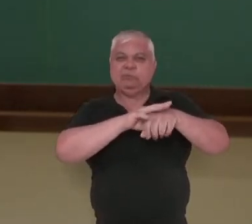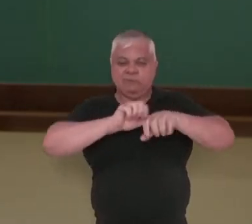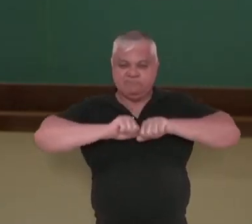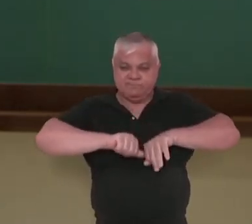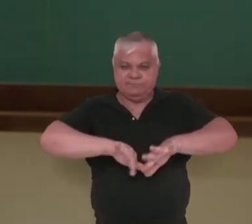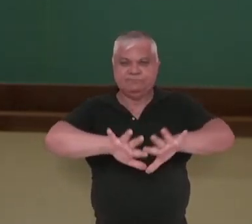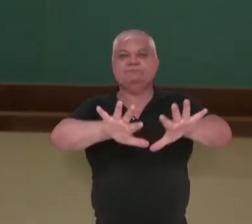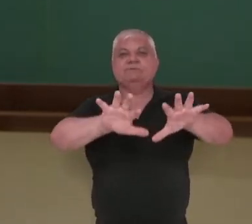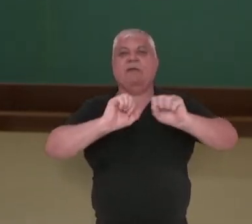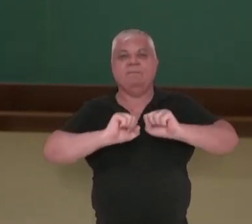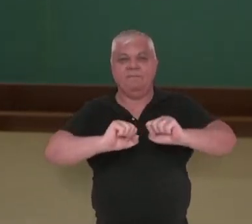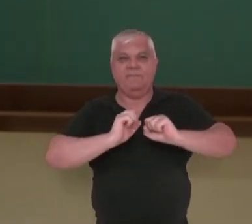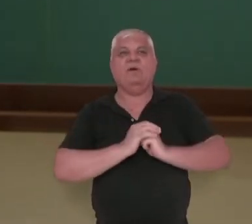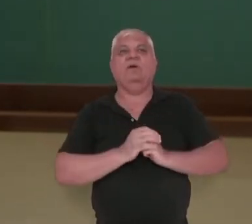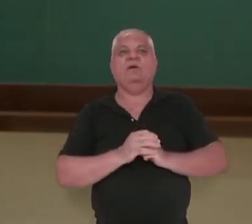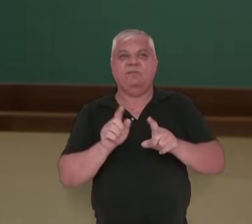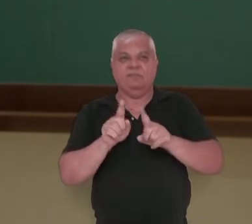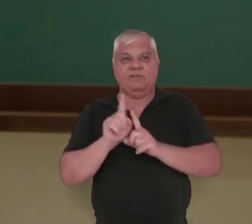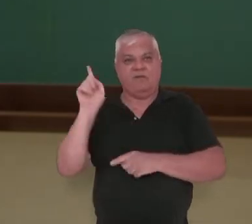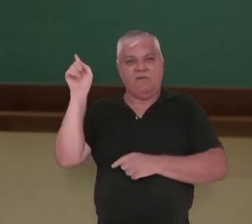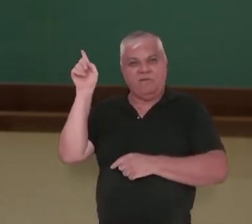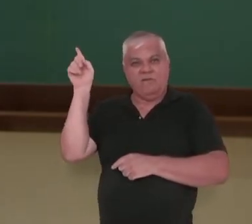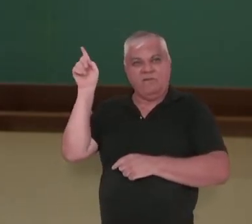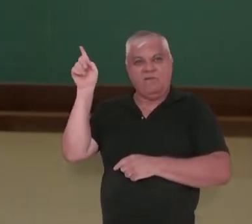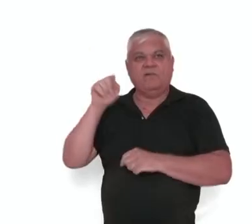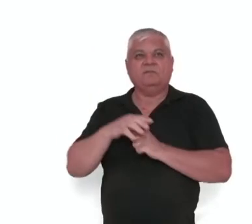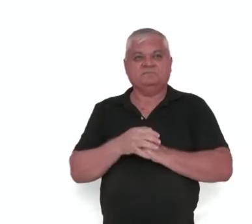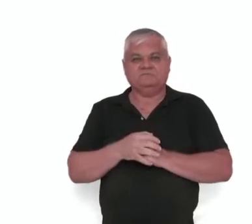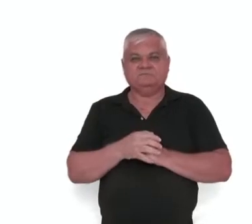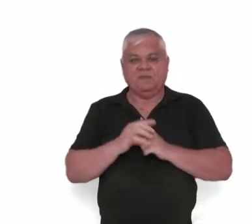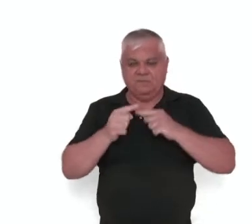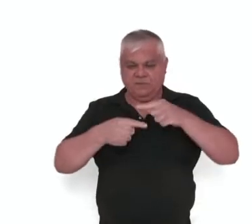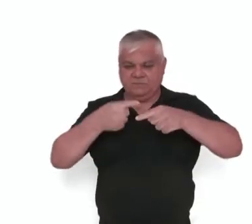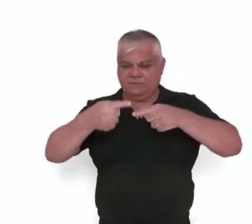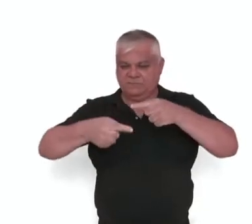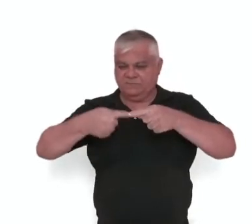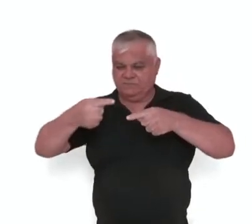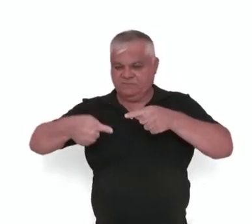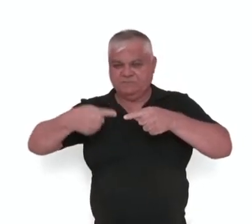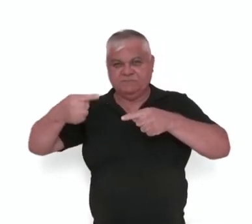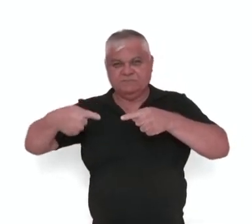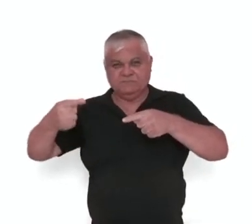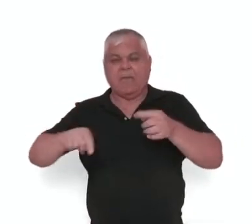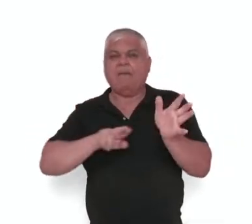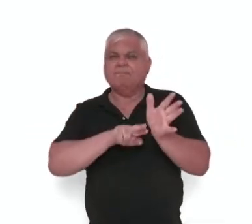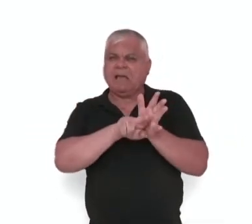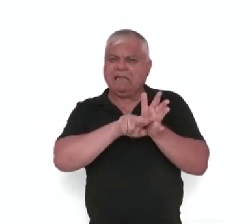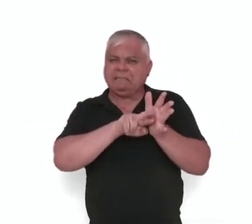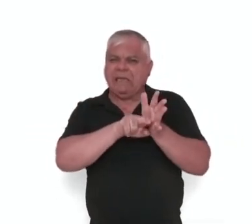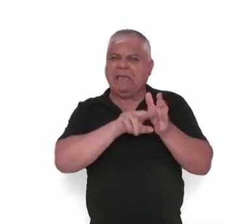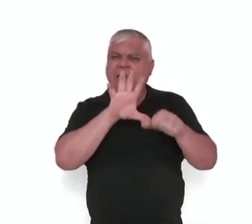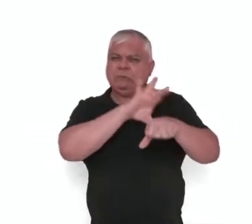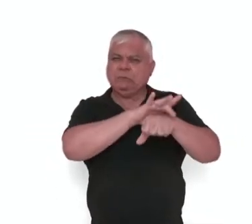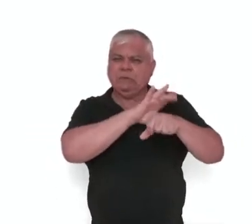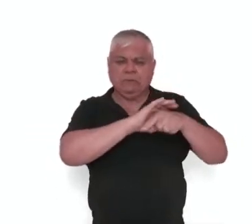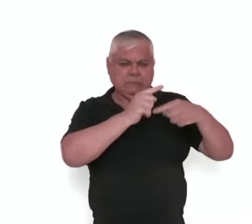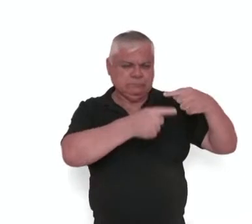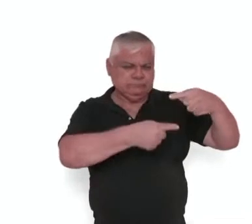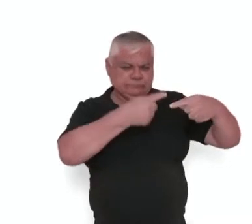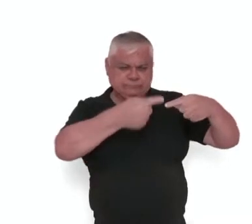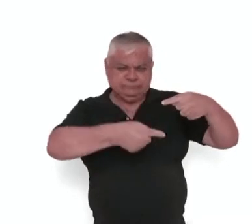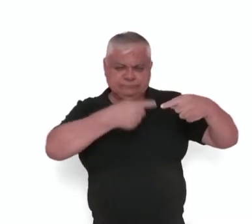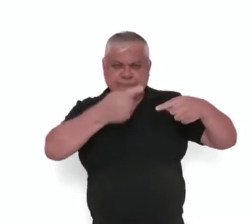né? Causada por essa bactéria aqui, em forma de espiral, via sexual sem